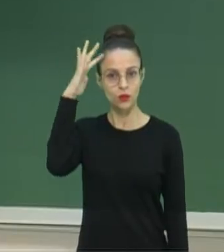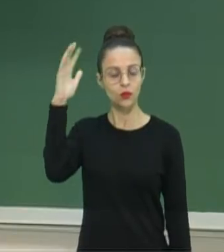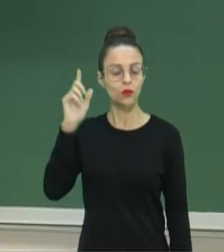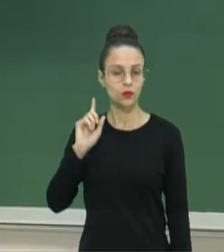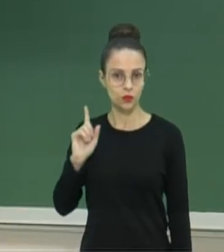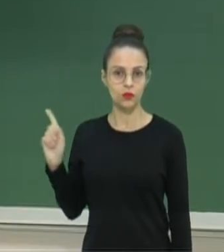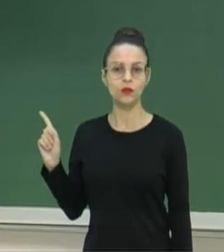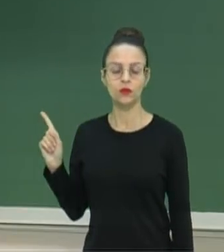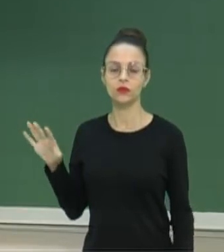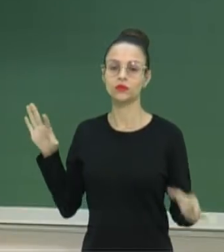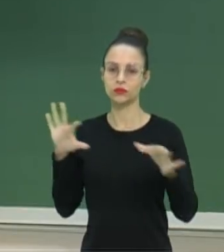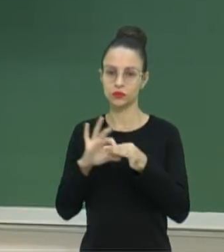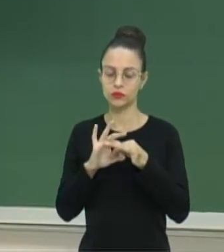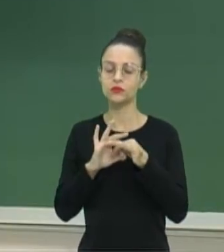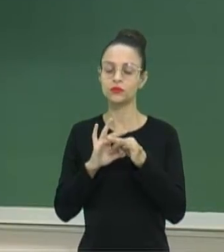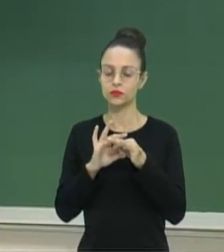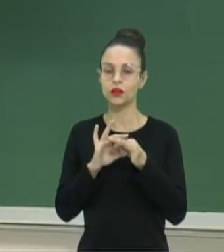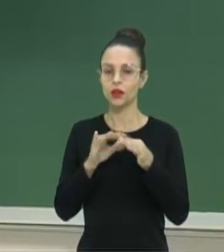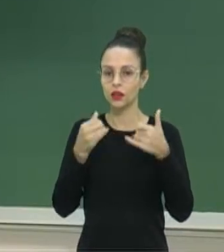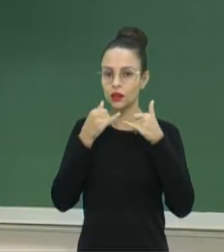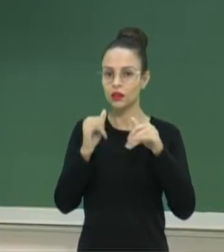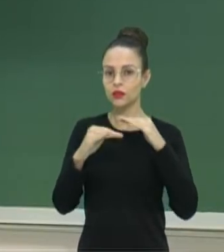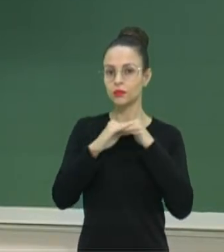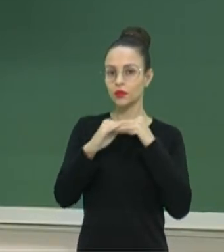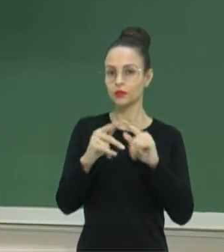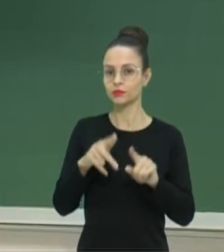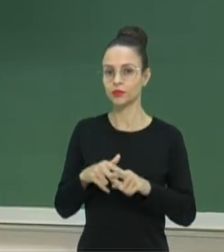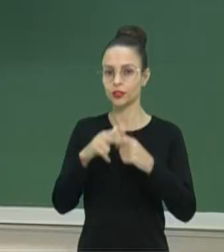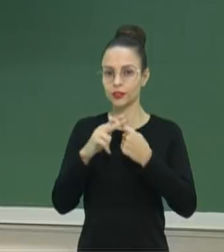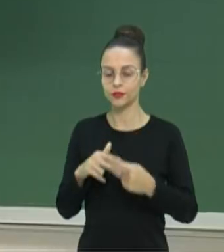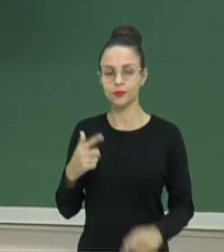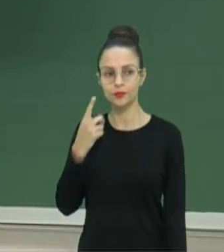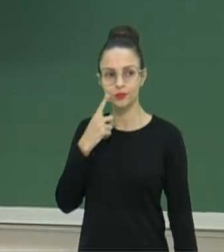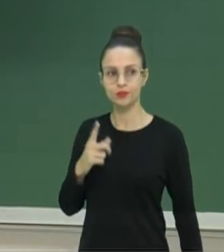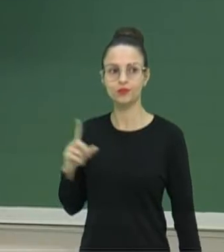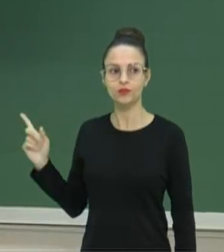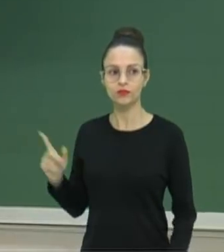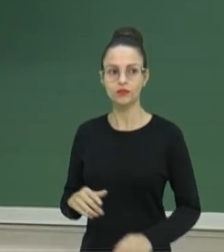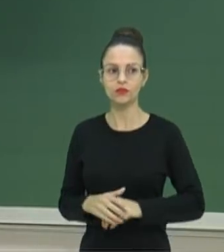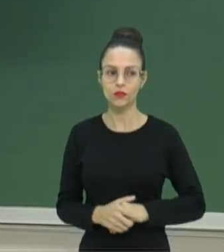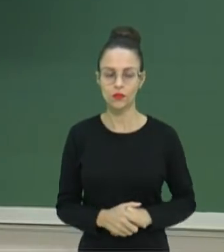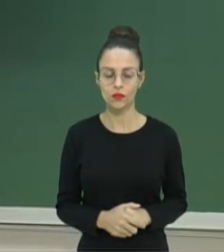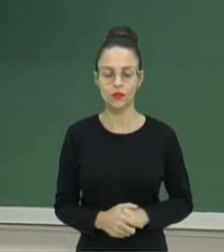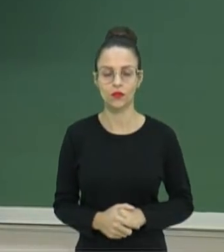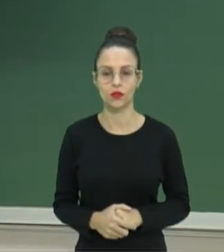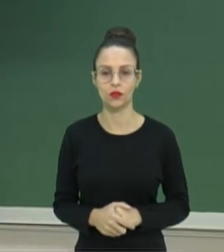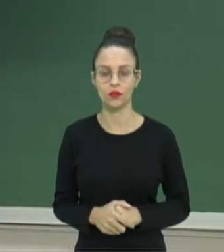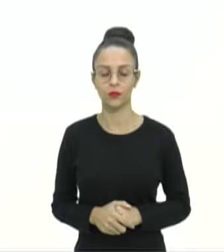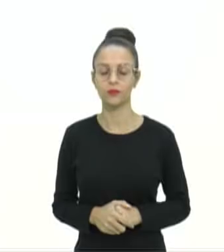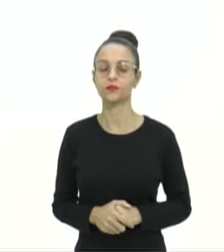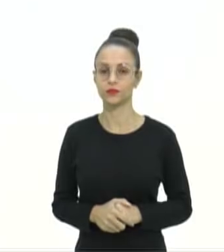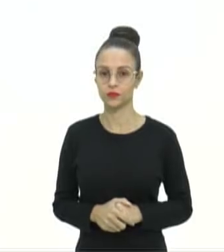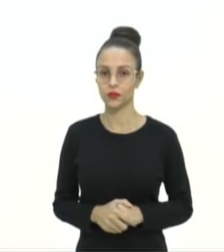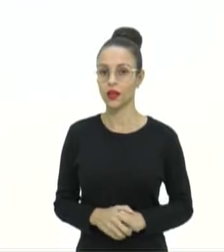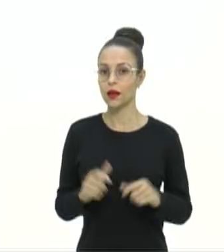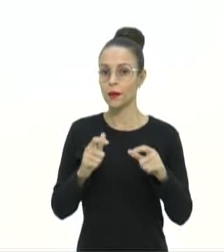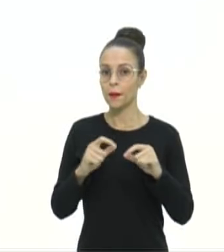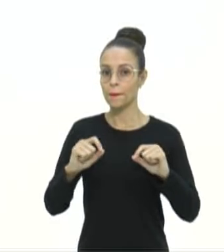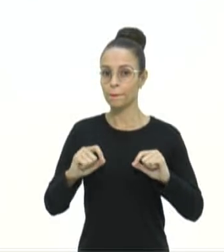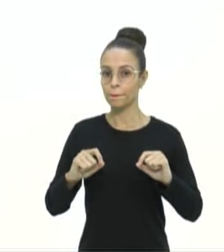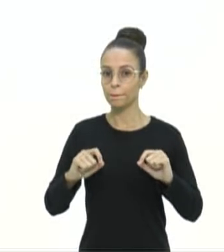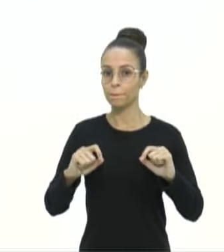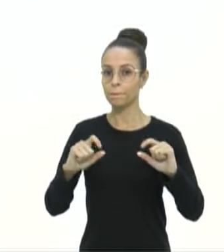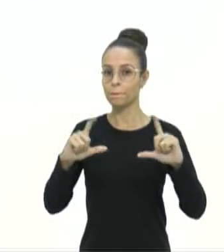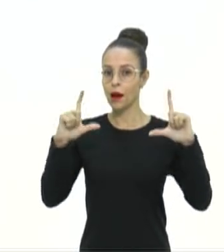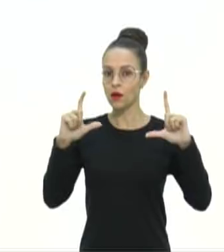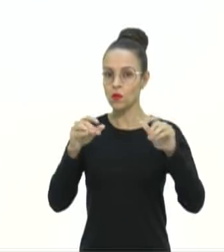exercício teórico sobre energia, conservação da energia mecânica, tá? Veja o seguinte aqui, ó, né? A maior energia cinética